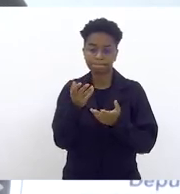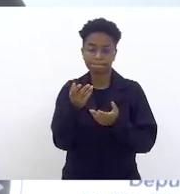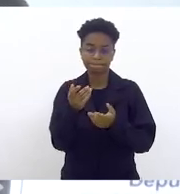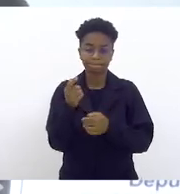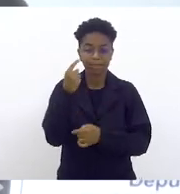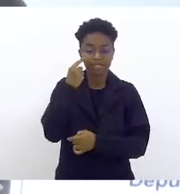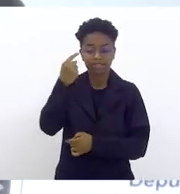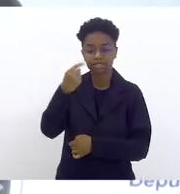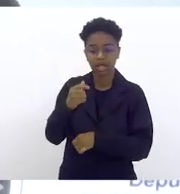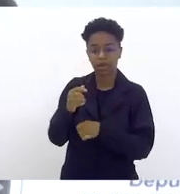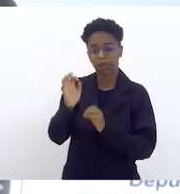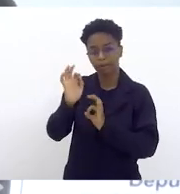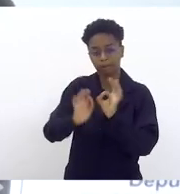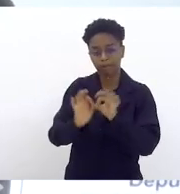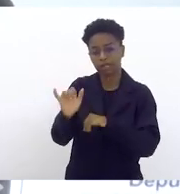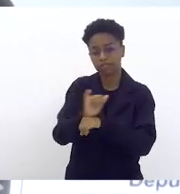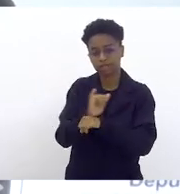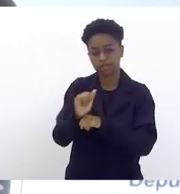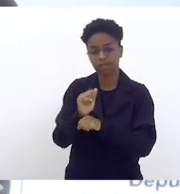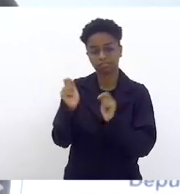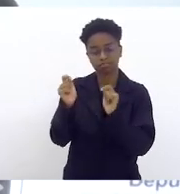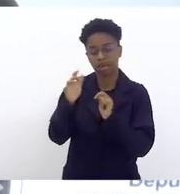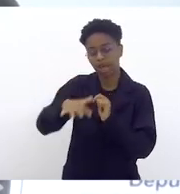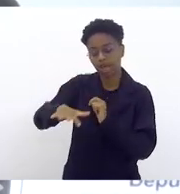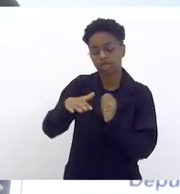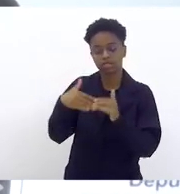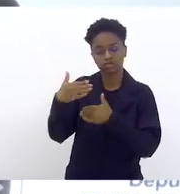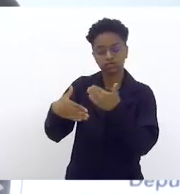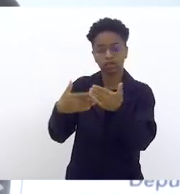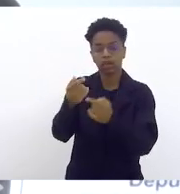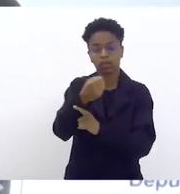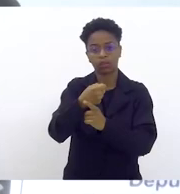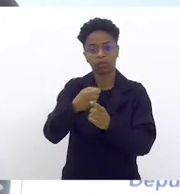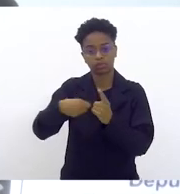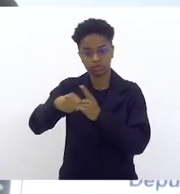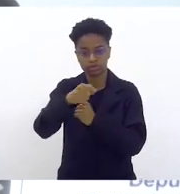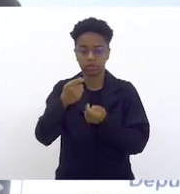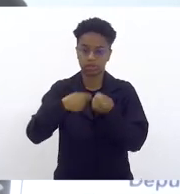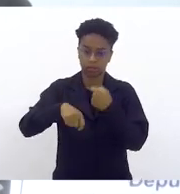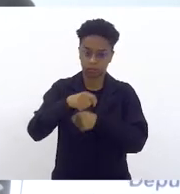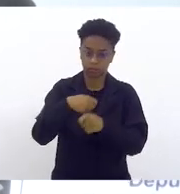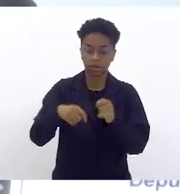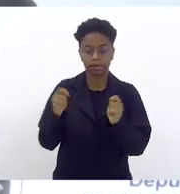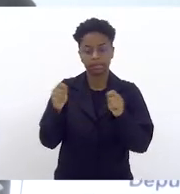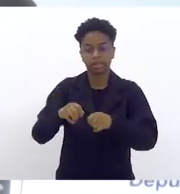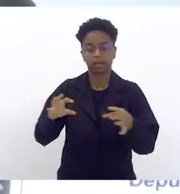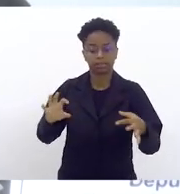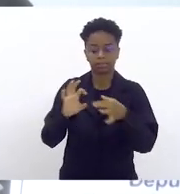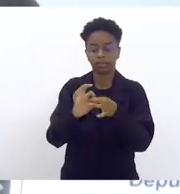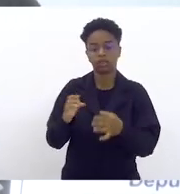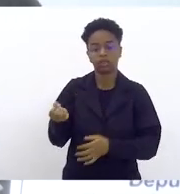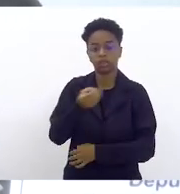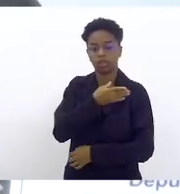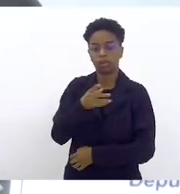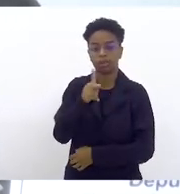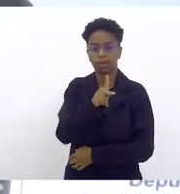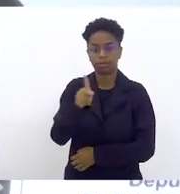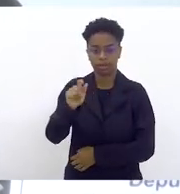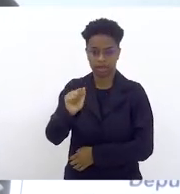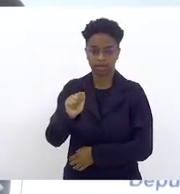estratégico do desenvolvimento econômico social para arrumar o novo PPA que